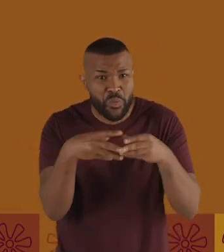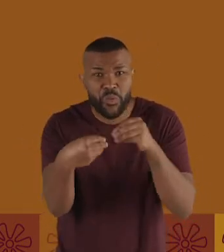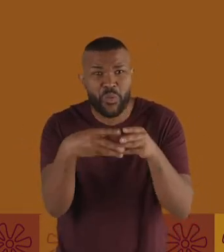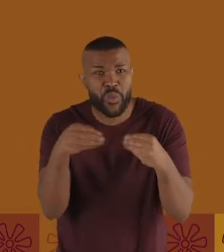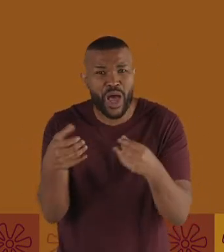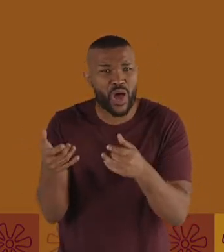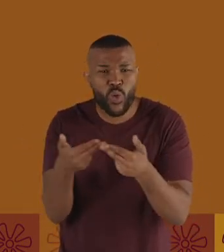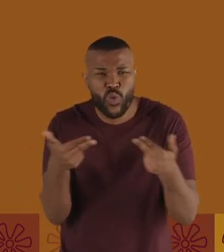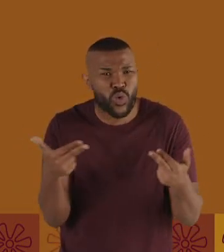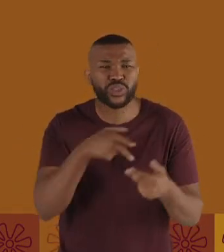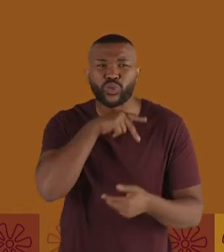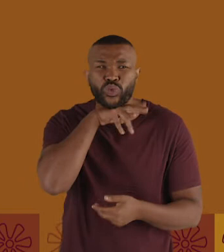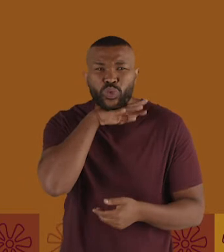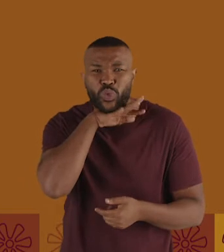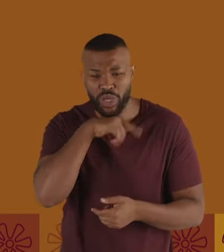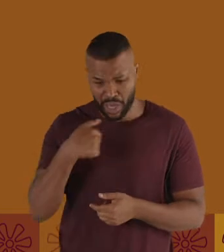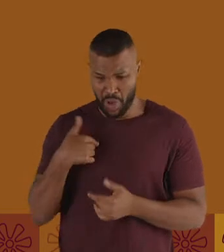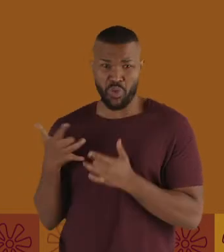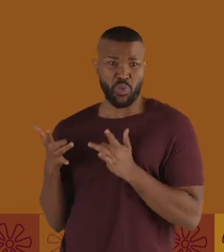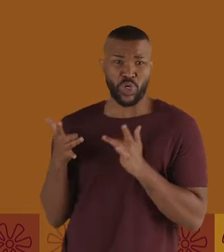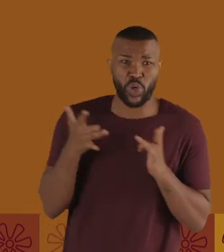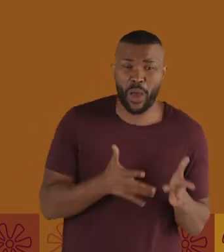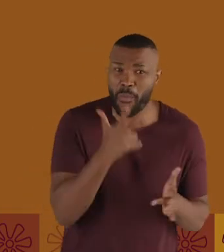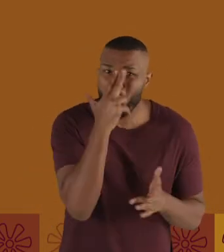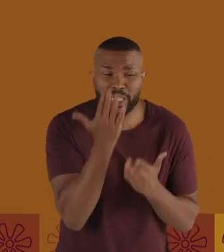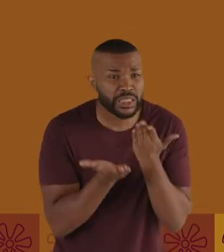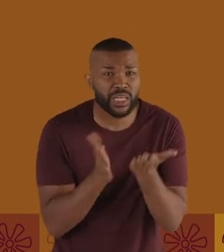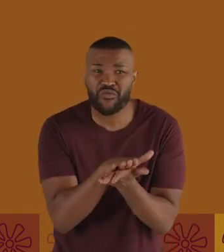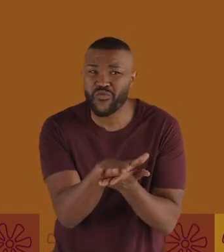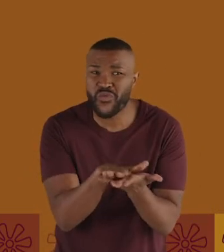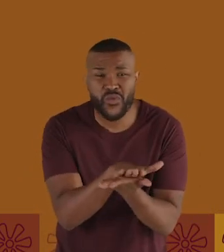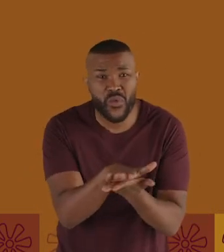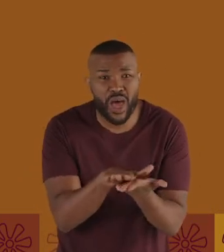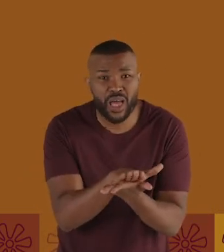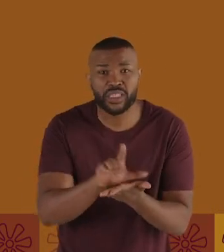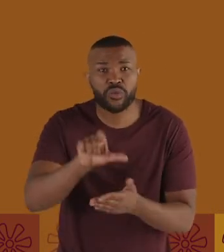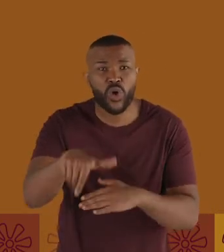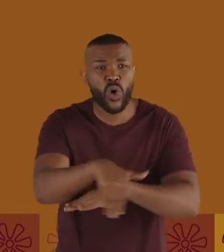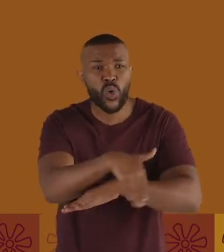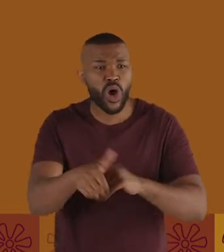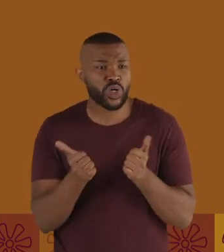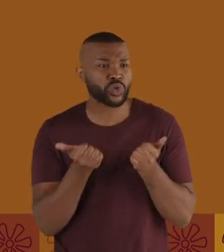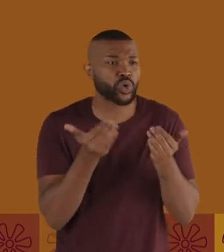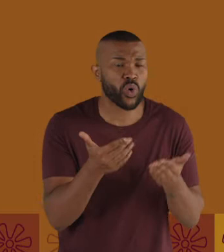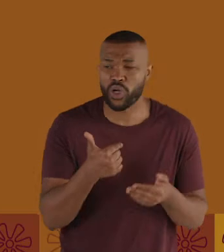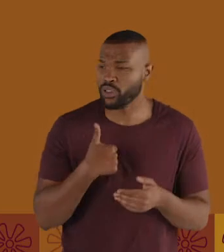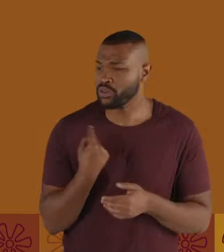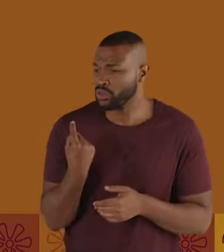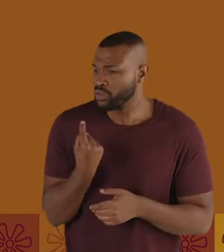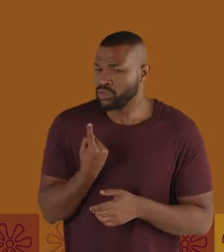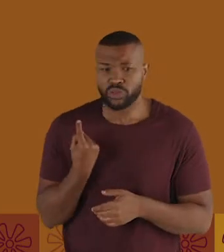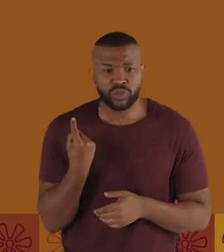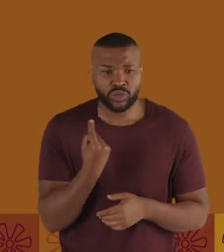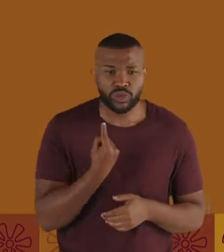café, como coisa imprestável que não servia mais para nada. Um dia jogaram-me na rua do desamparo,